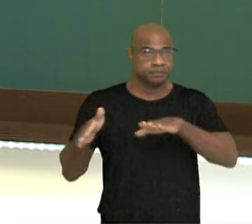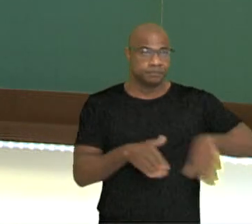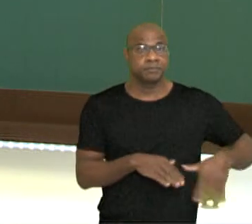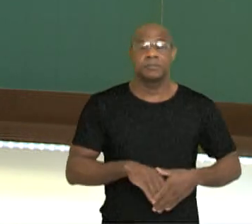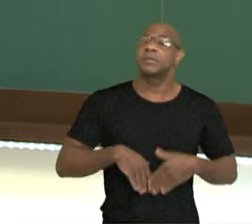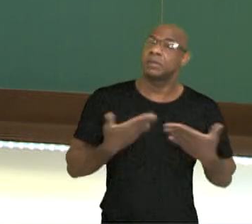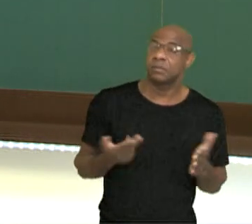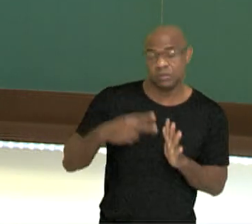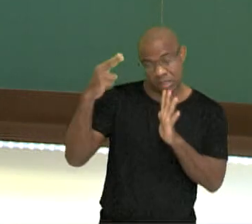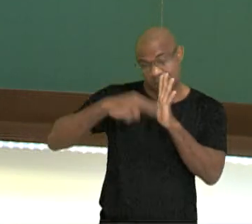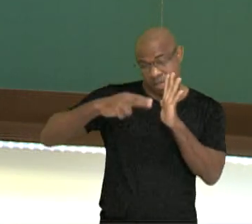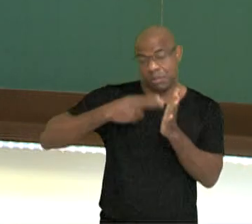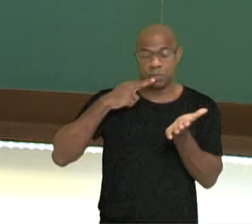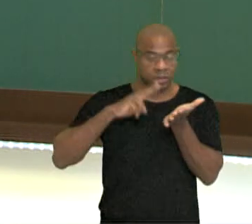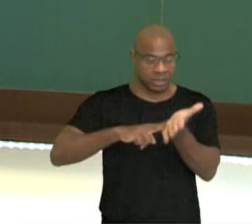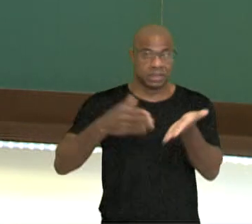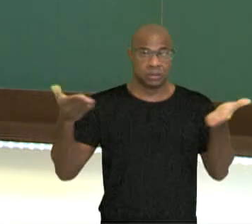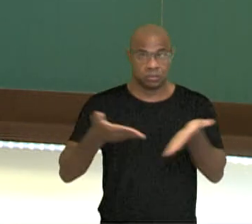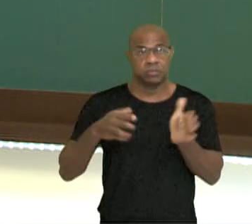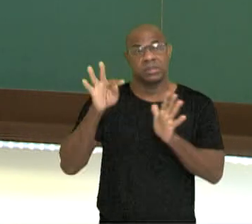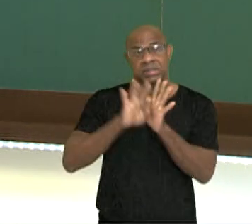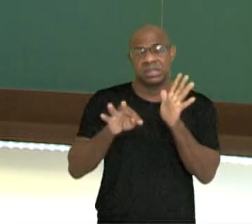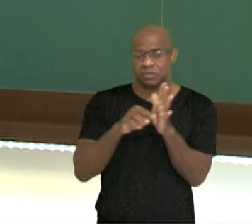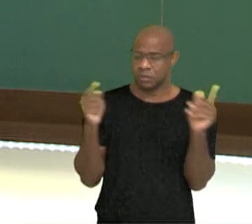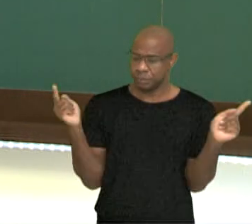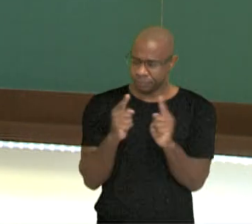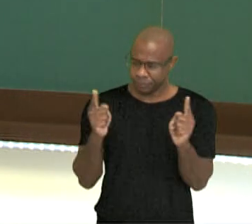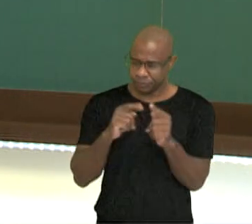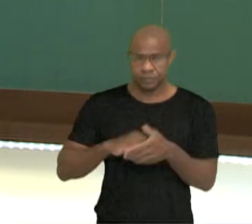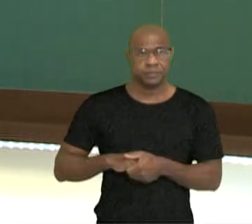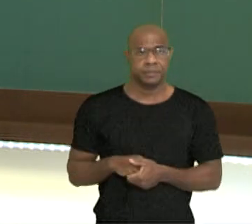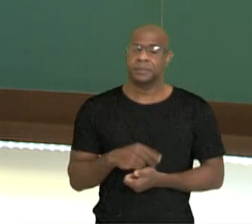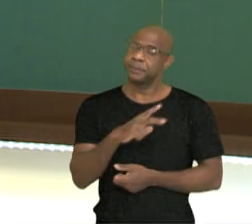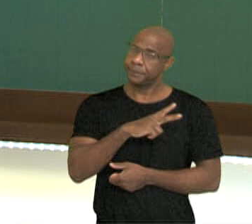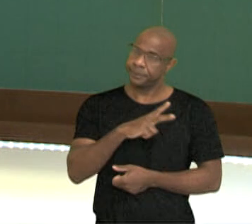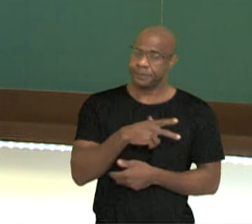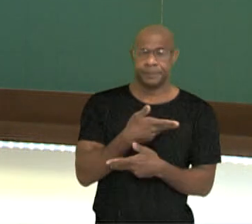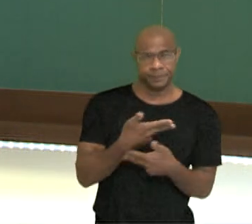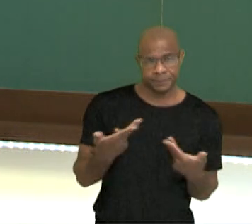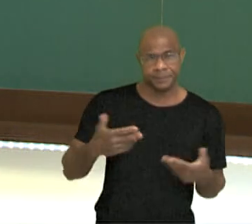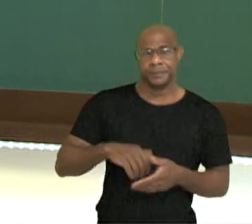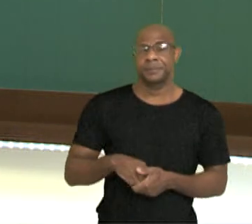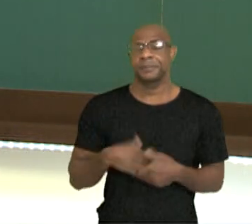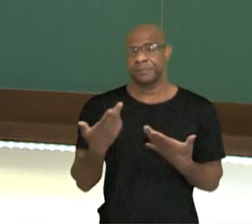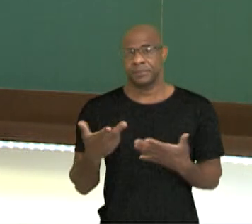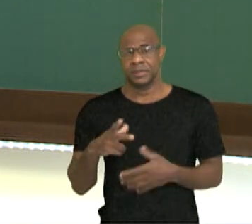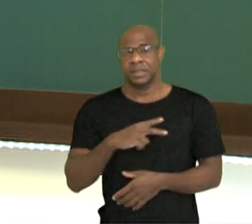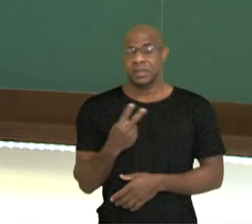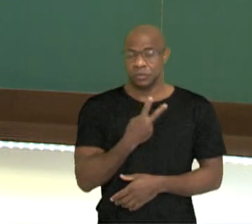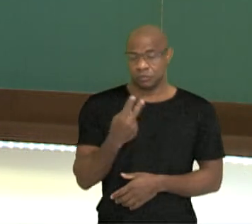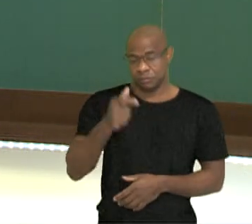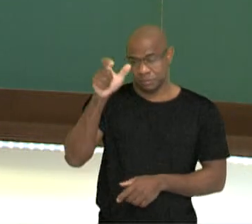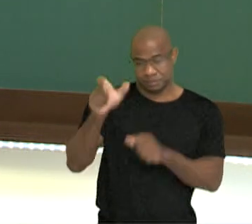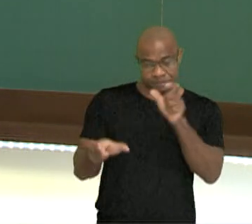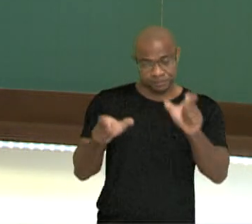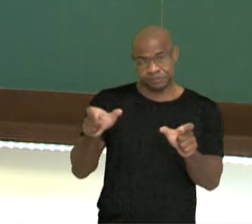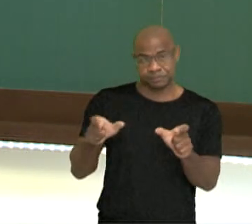bem, nós lemos a nossa carta, um texto curtinho, bastante pessoal, né? Embora sejam de duas